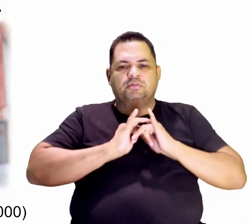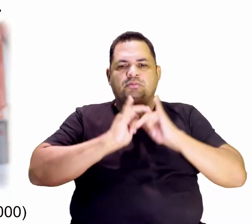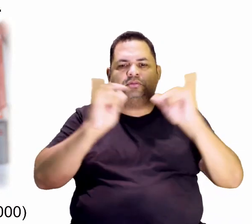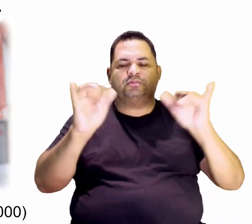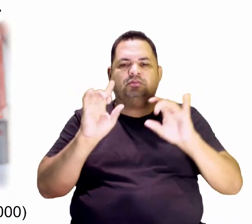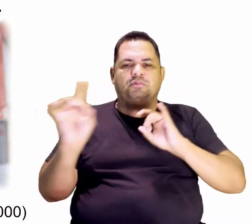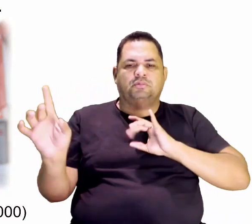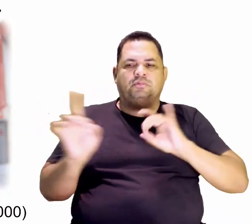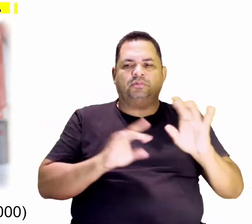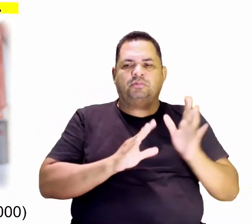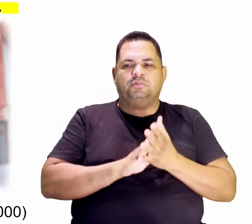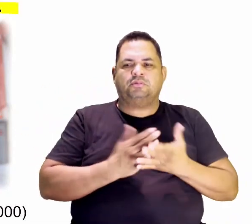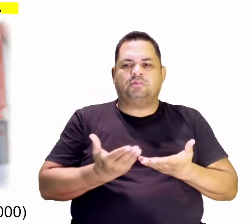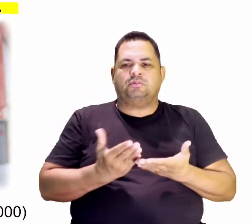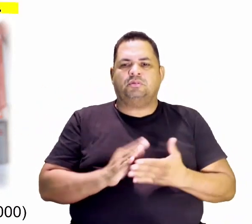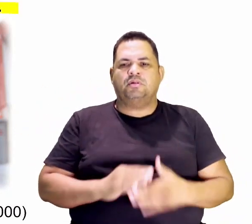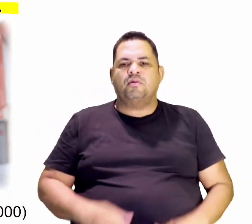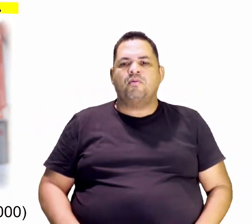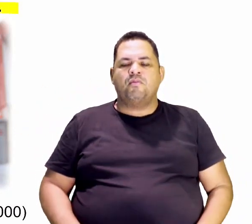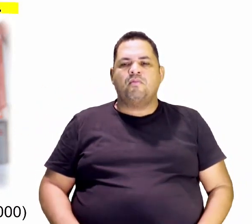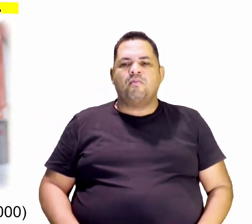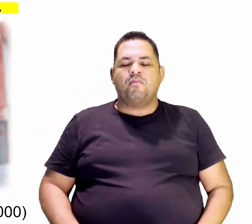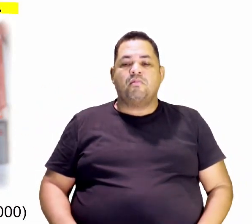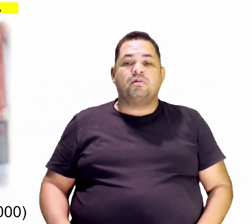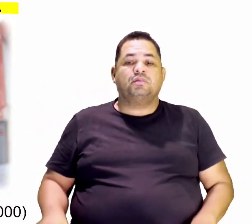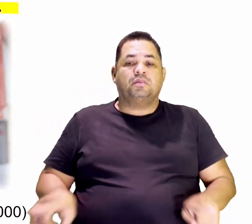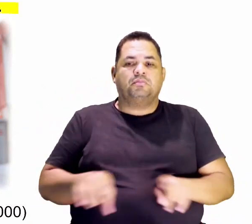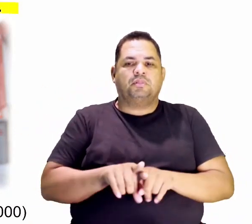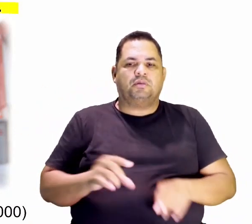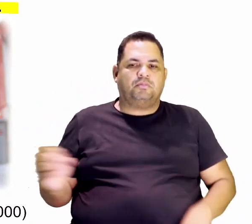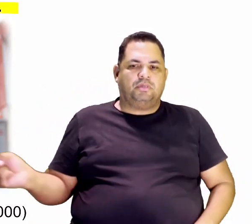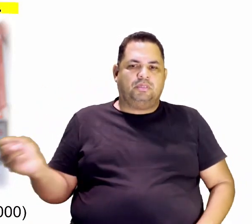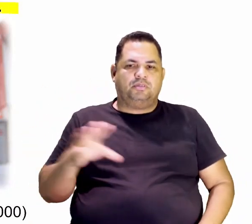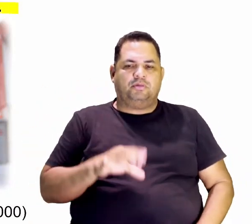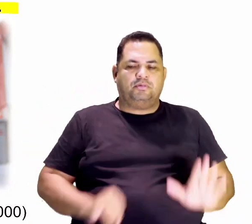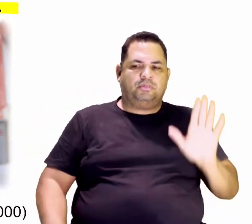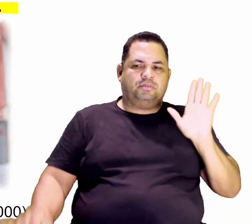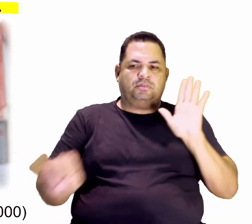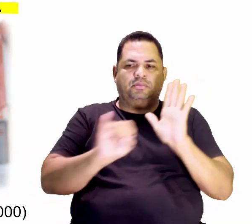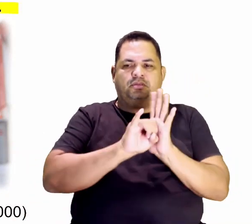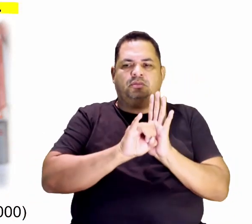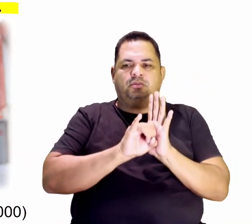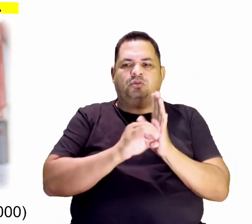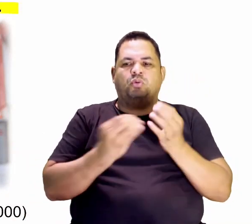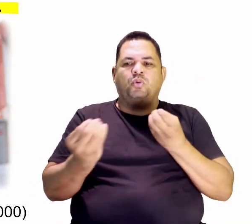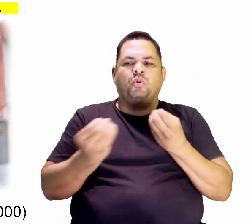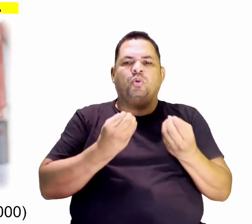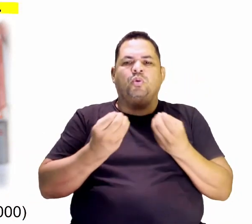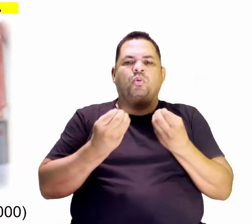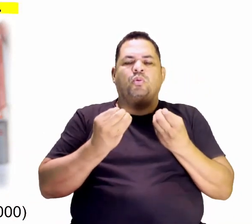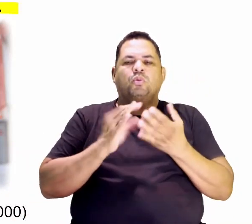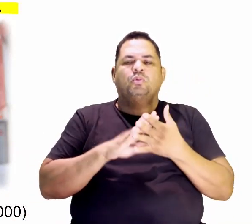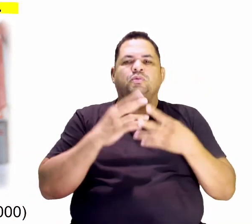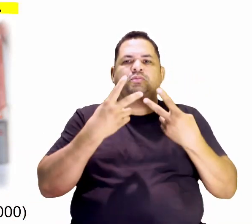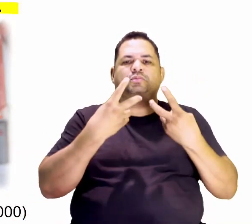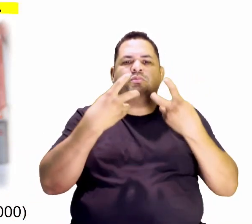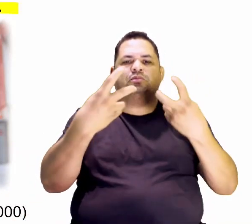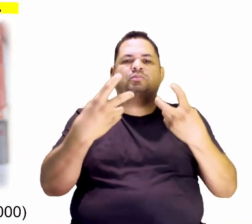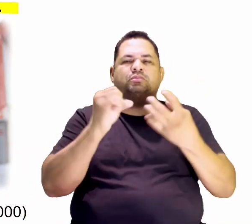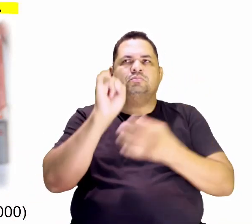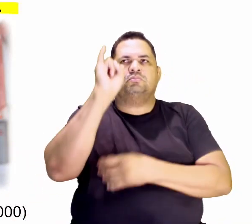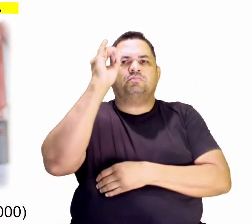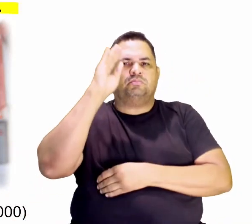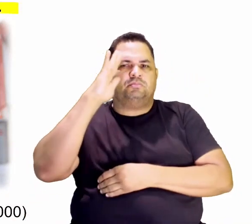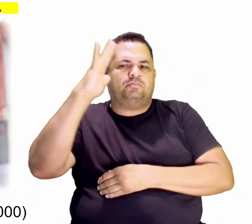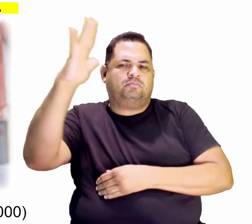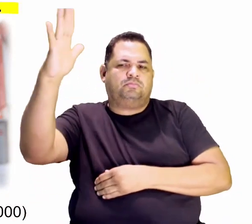cada papel, uma nova identidade. Como que você se verifica aí no teu imaginário,